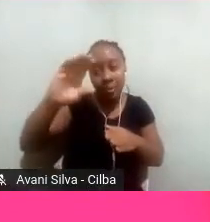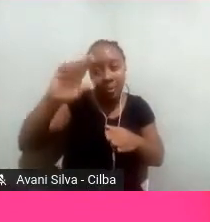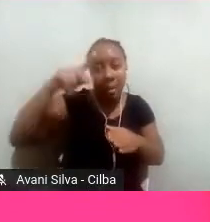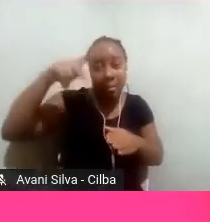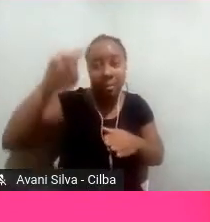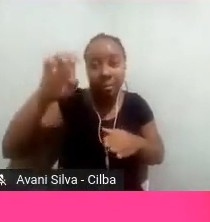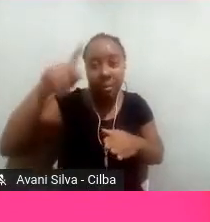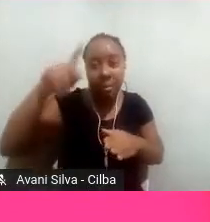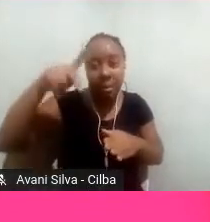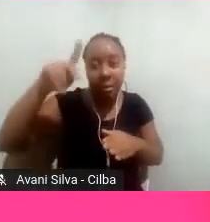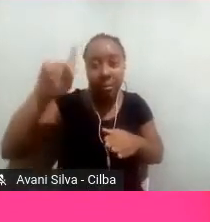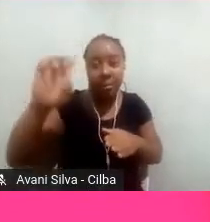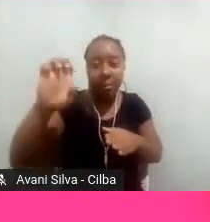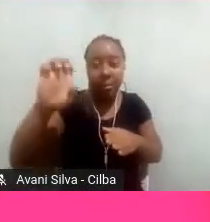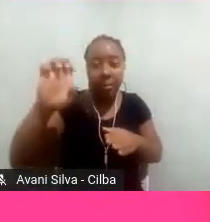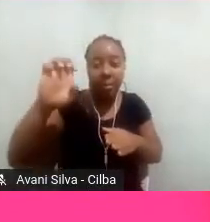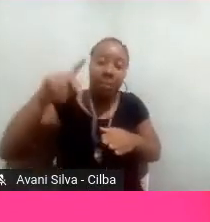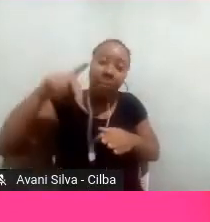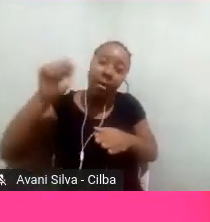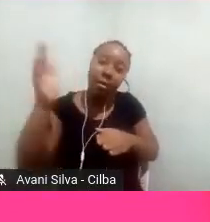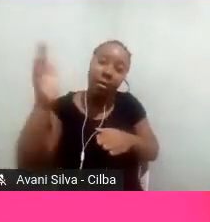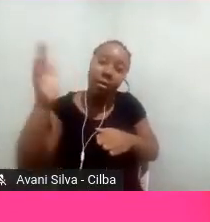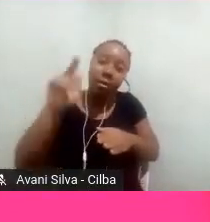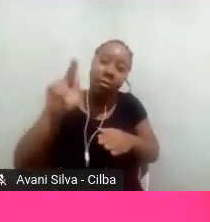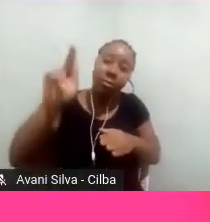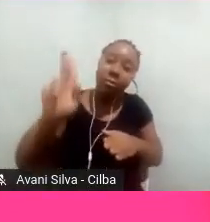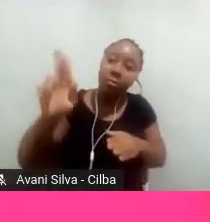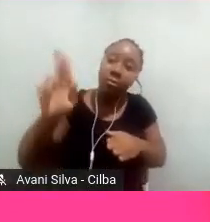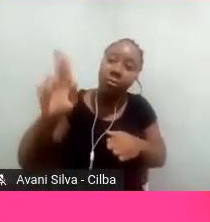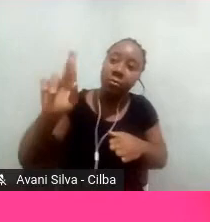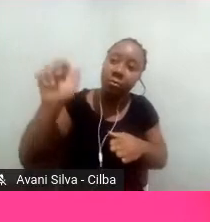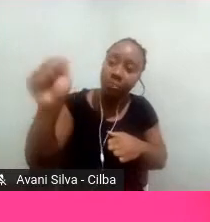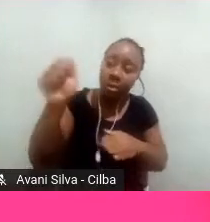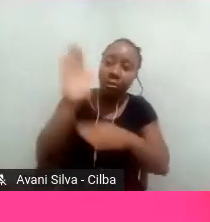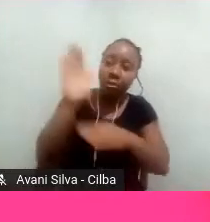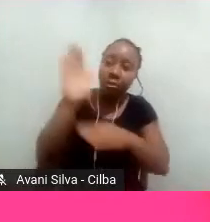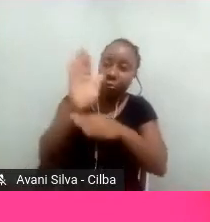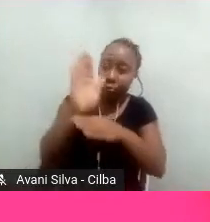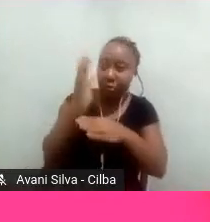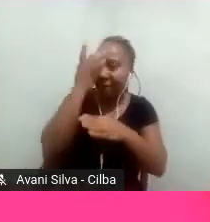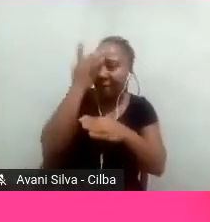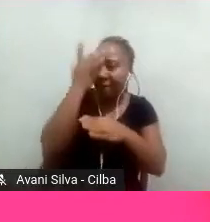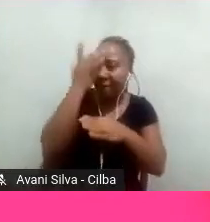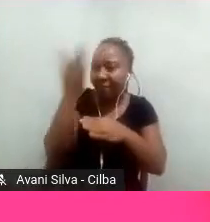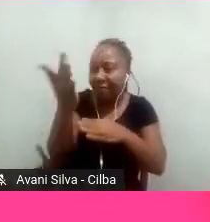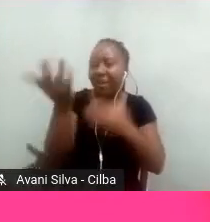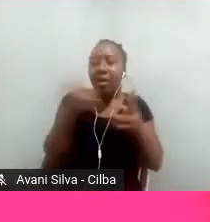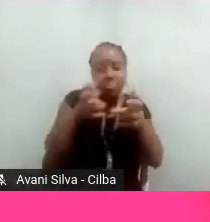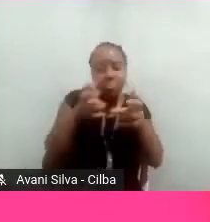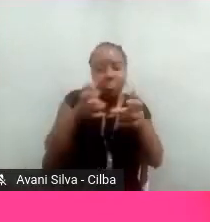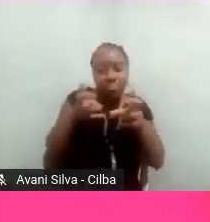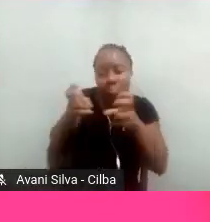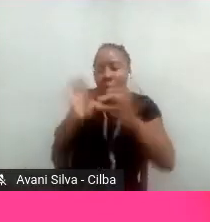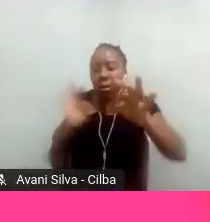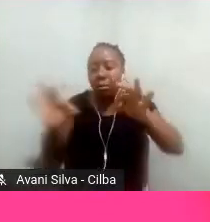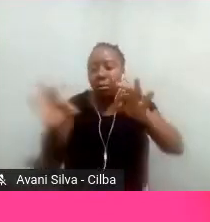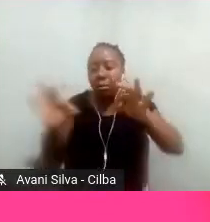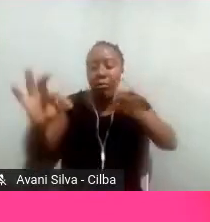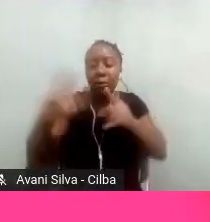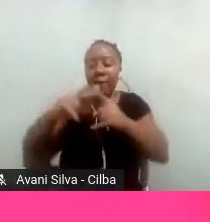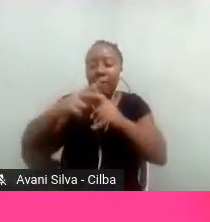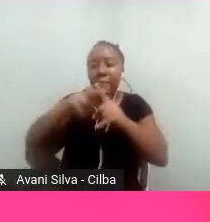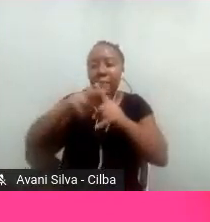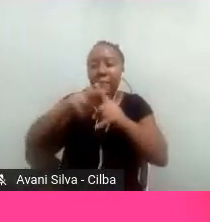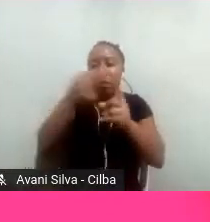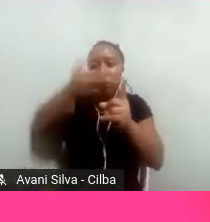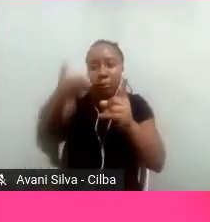retos, então é bem fácil de trabalhar. Coordenação motora, uso de ferramentas, para